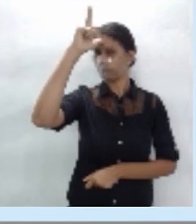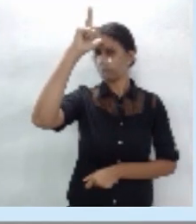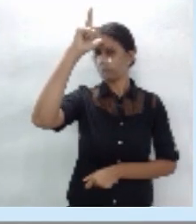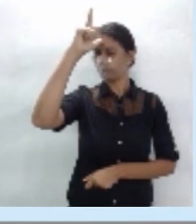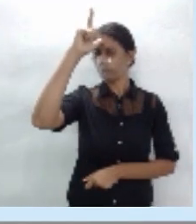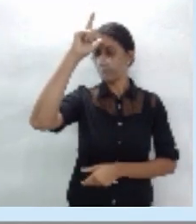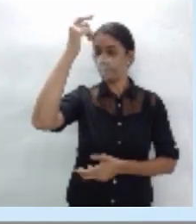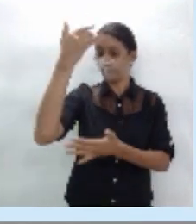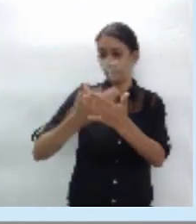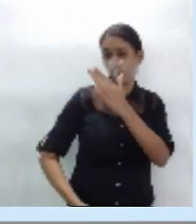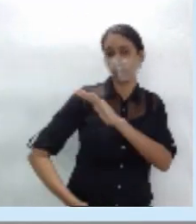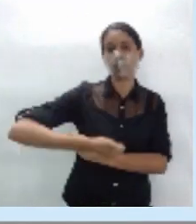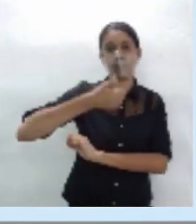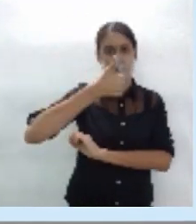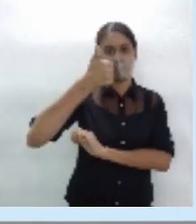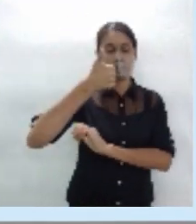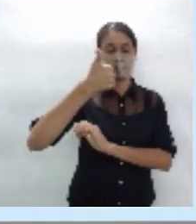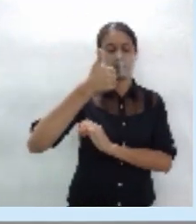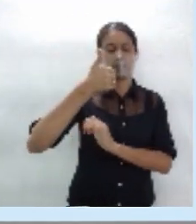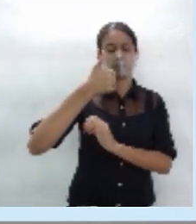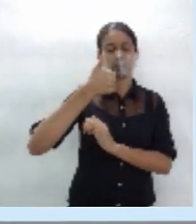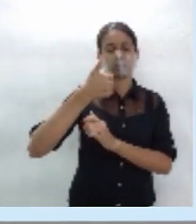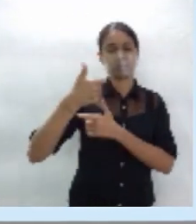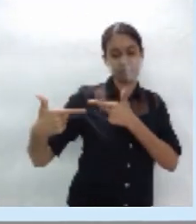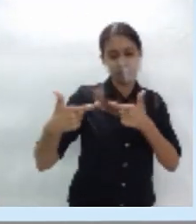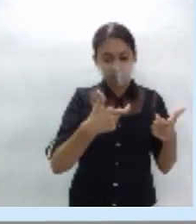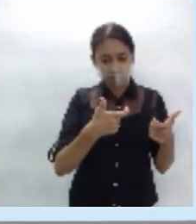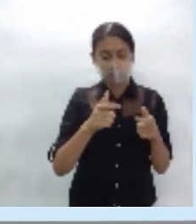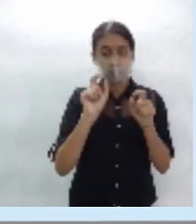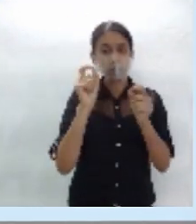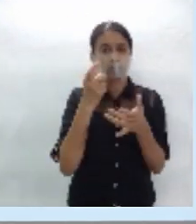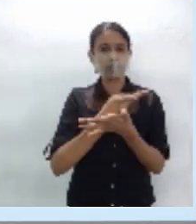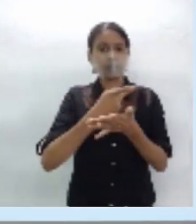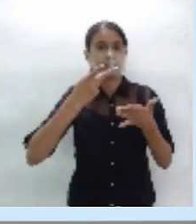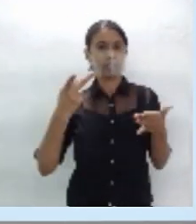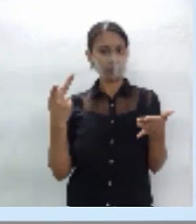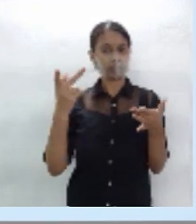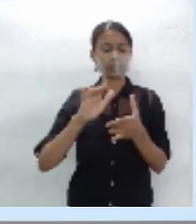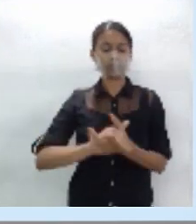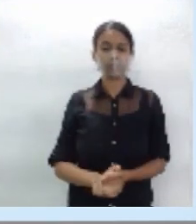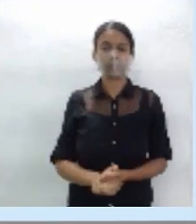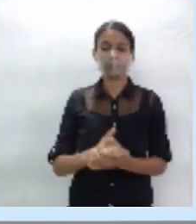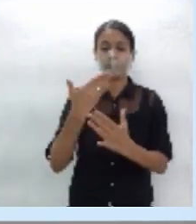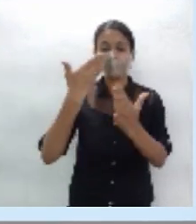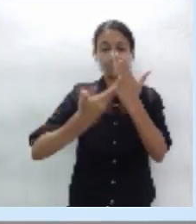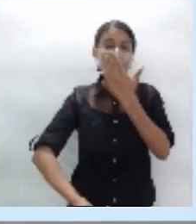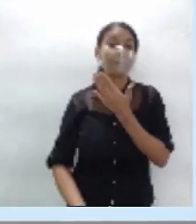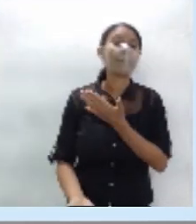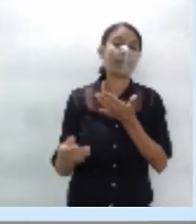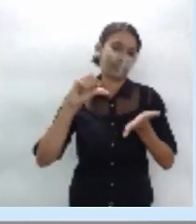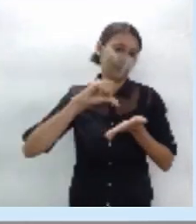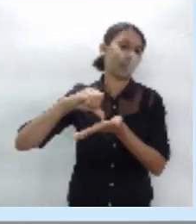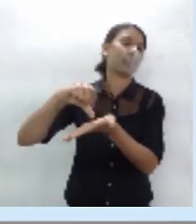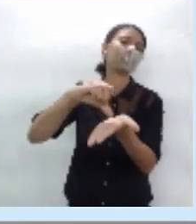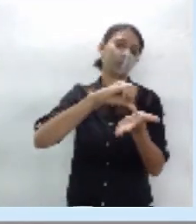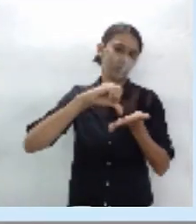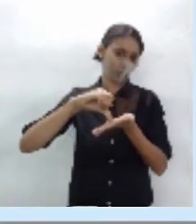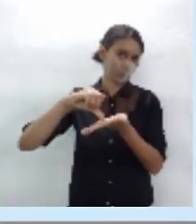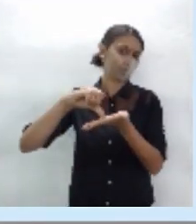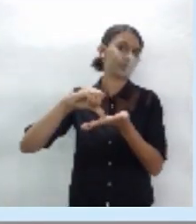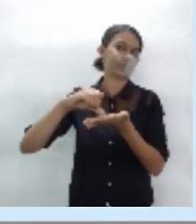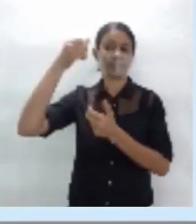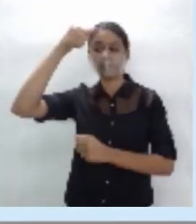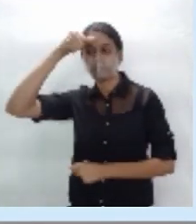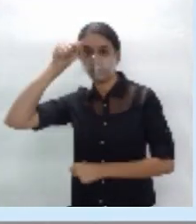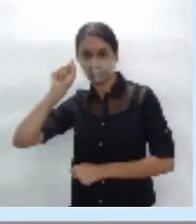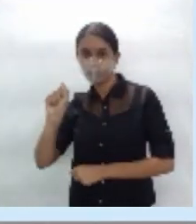perde a Primeira Guerra Mundial, ela simplesmente vai perder suas